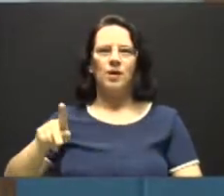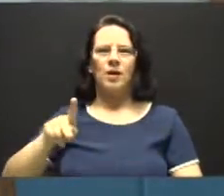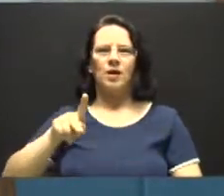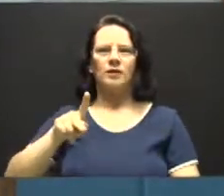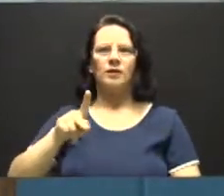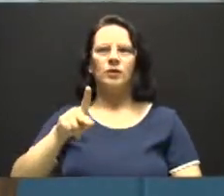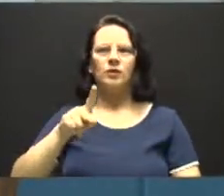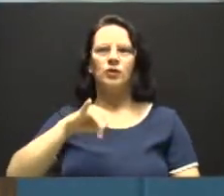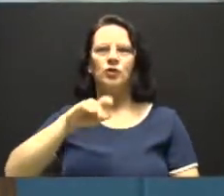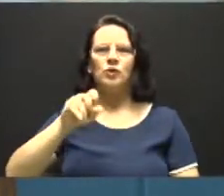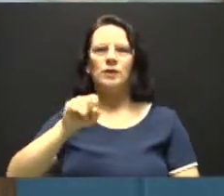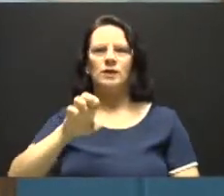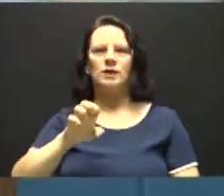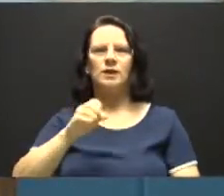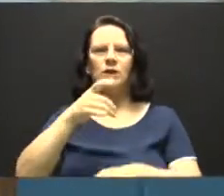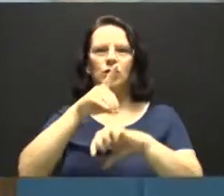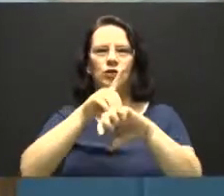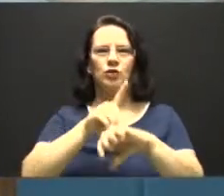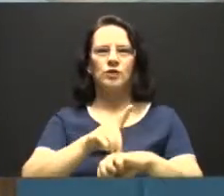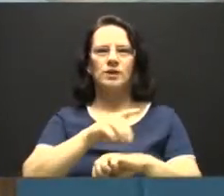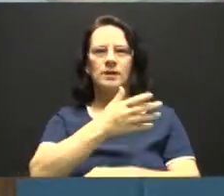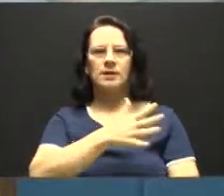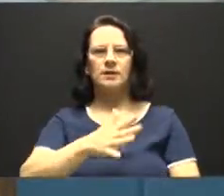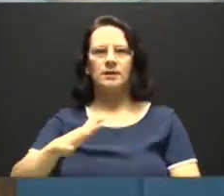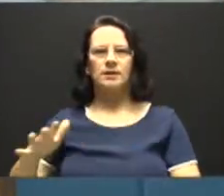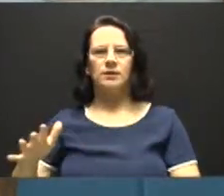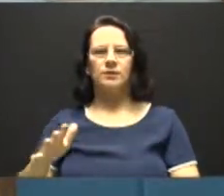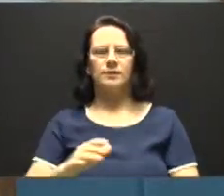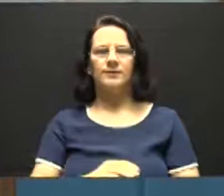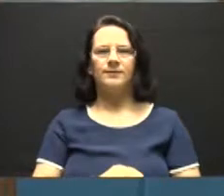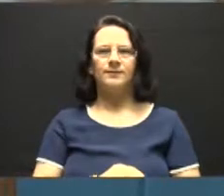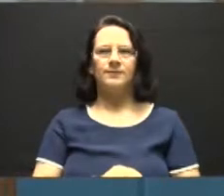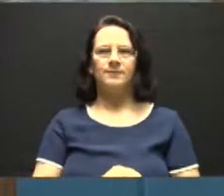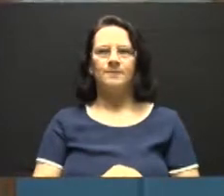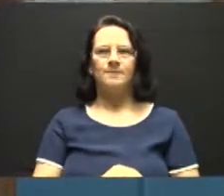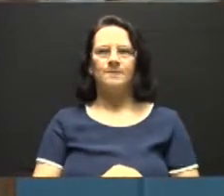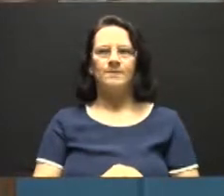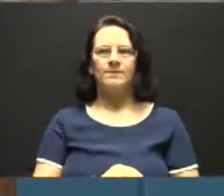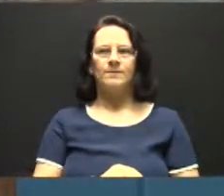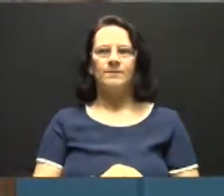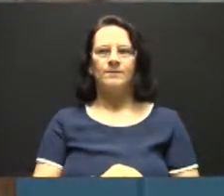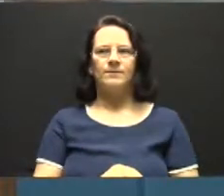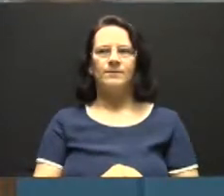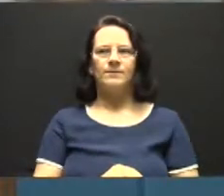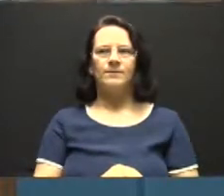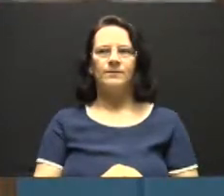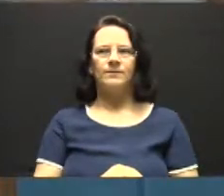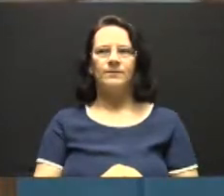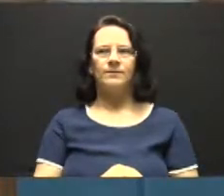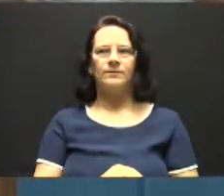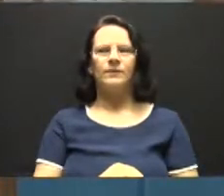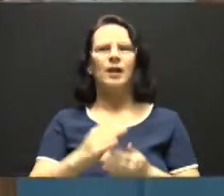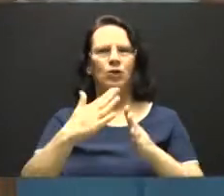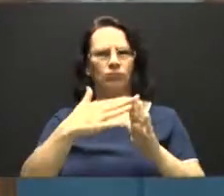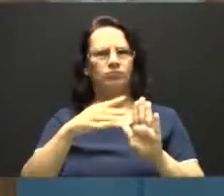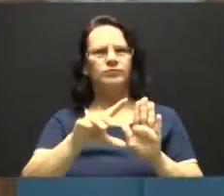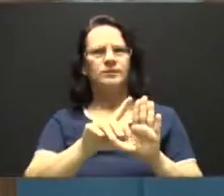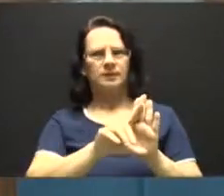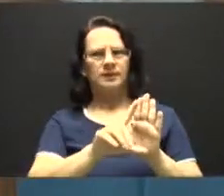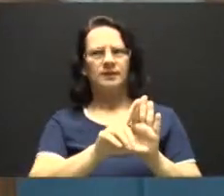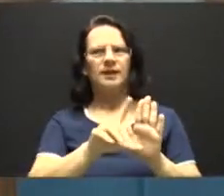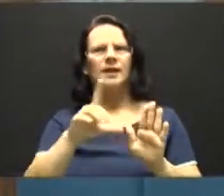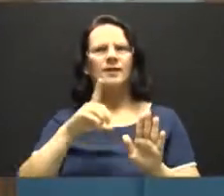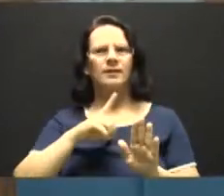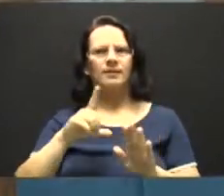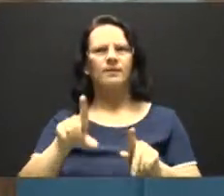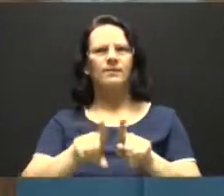assessor eclesiástico da diocese de santos é o poder legislativo cubatense